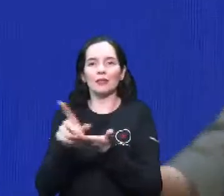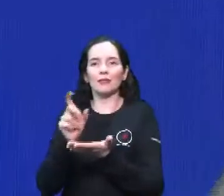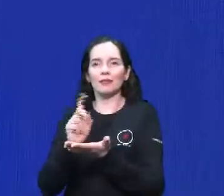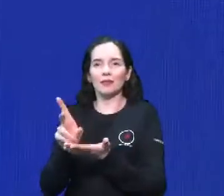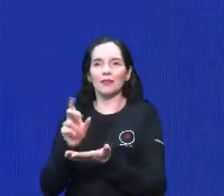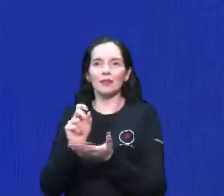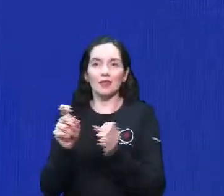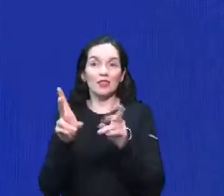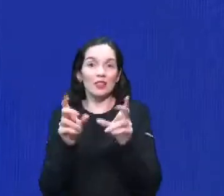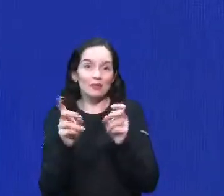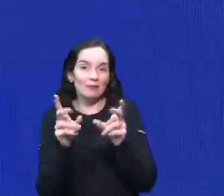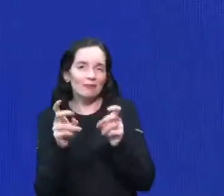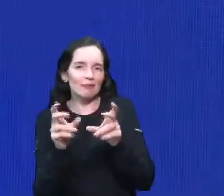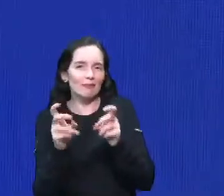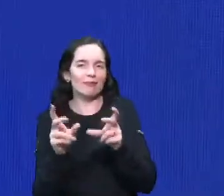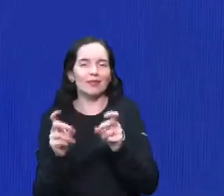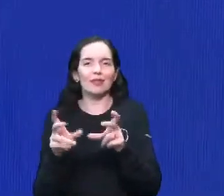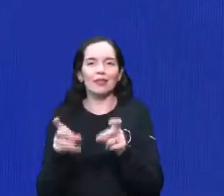Cada um tem o seu jeito de evangelizar.